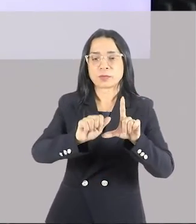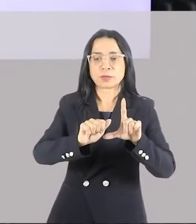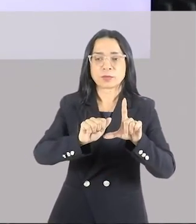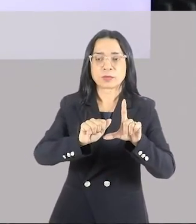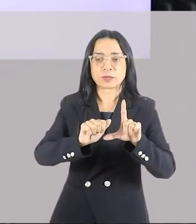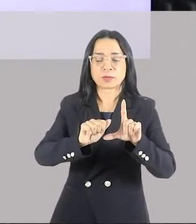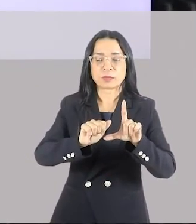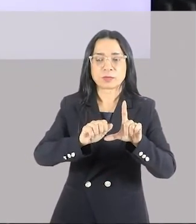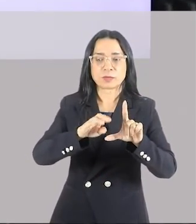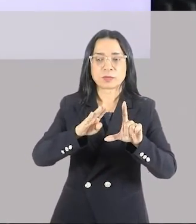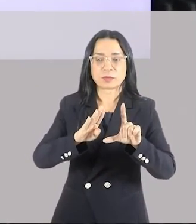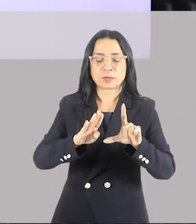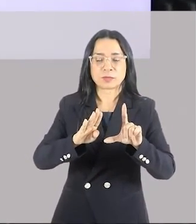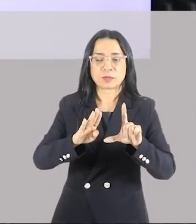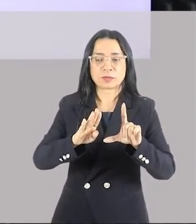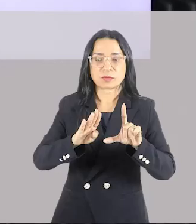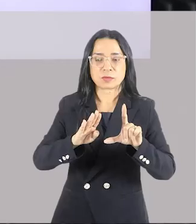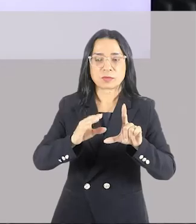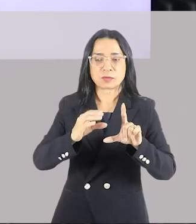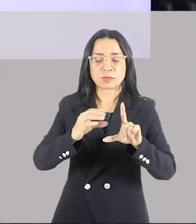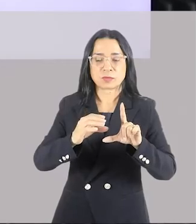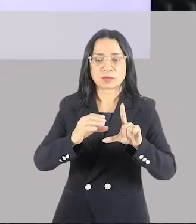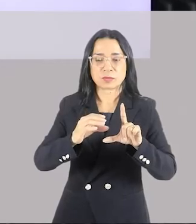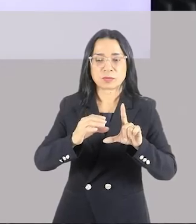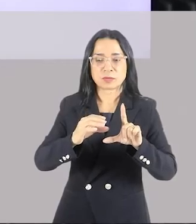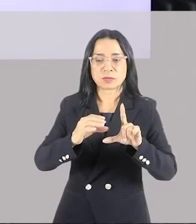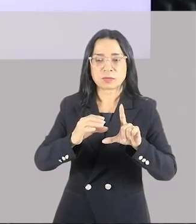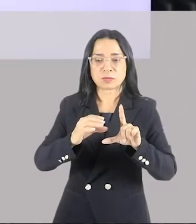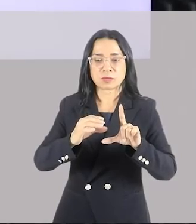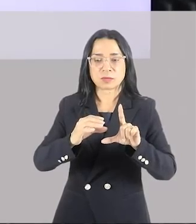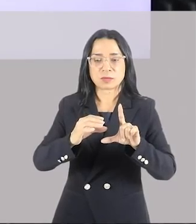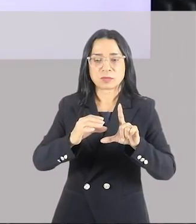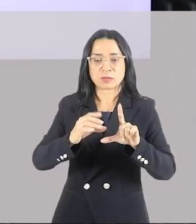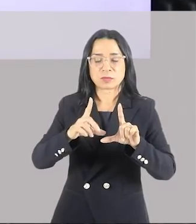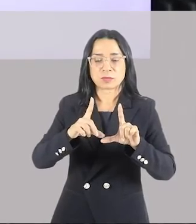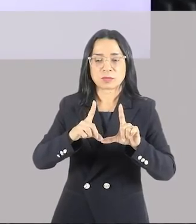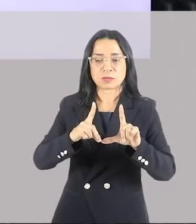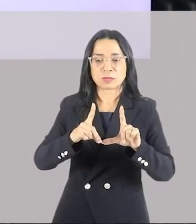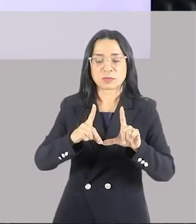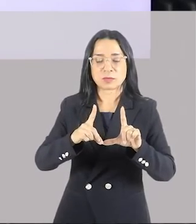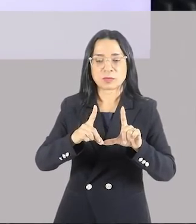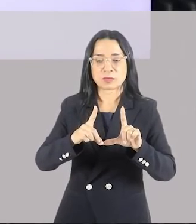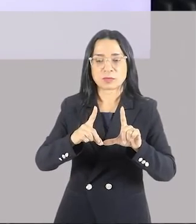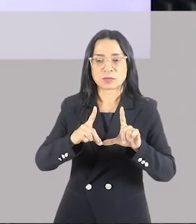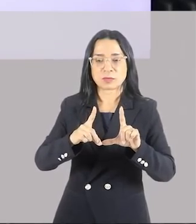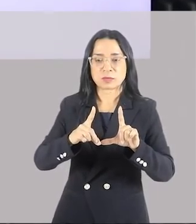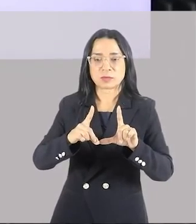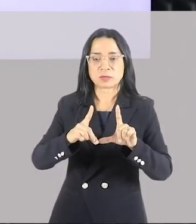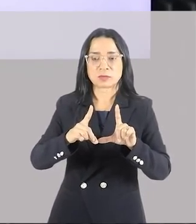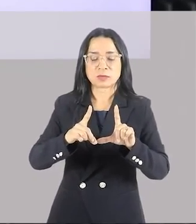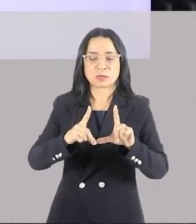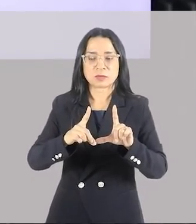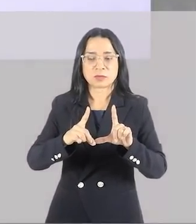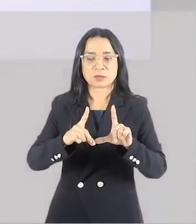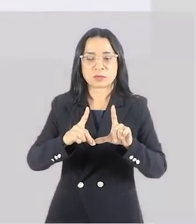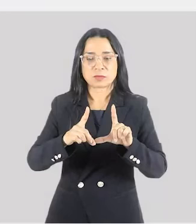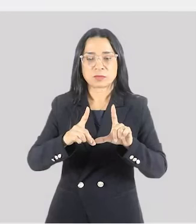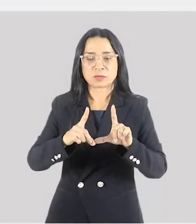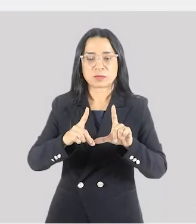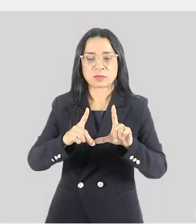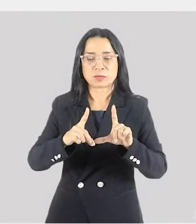permissão. Opção B, autorização. Opção C, concessão. Opção D, autorização de serviço